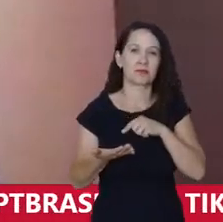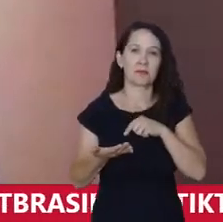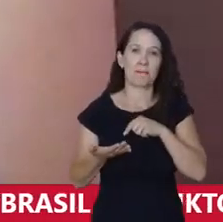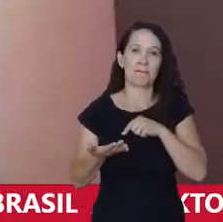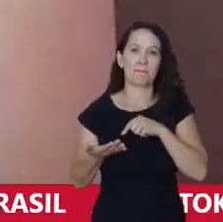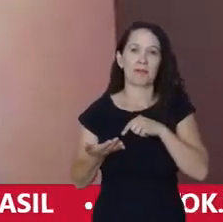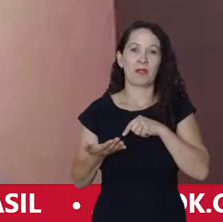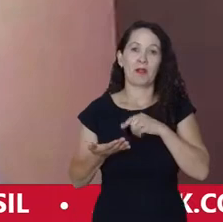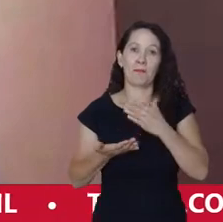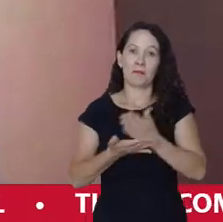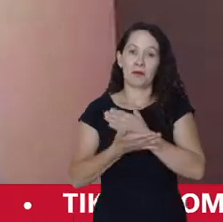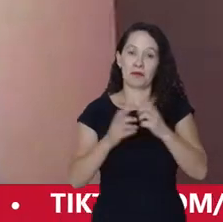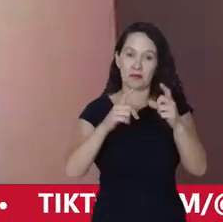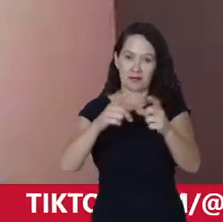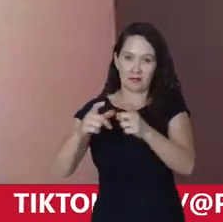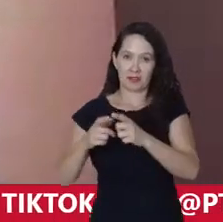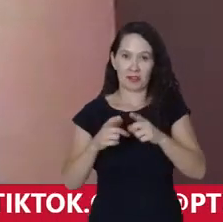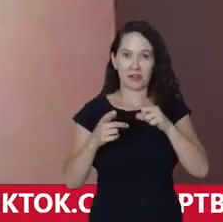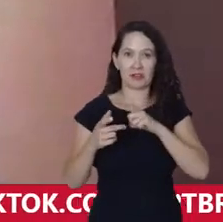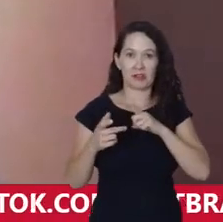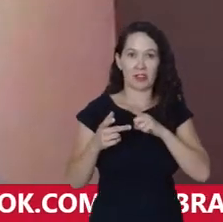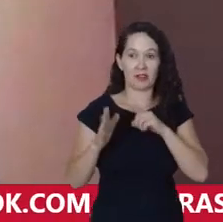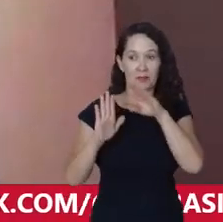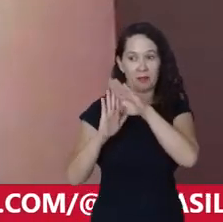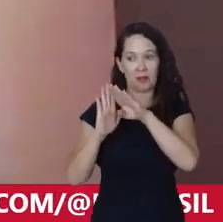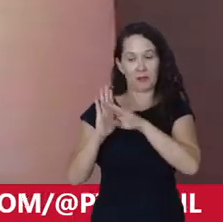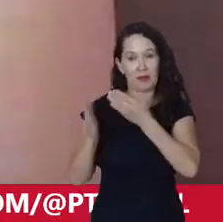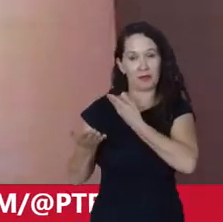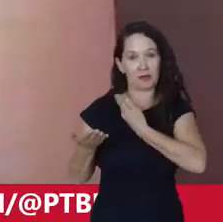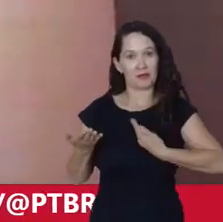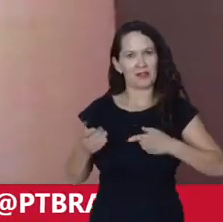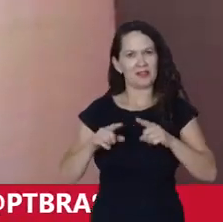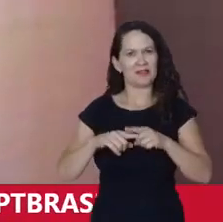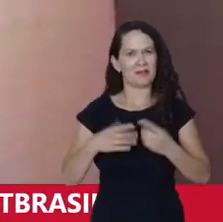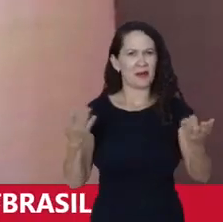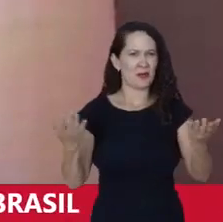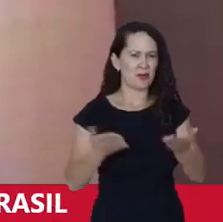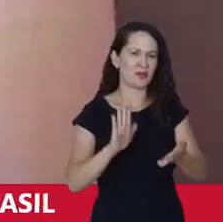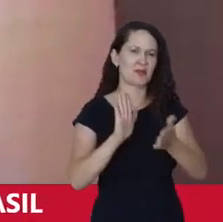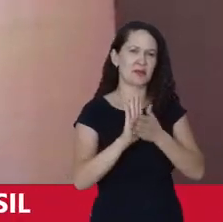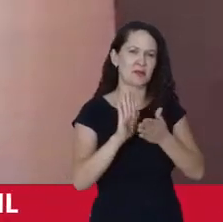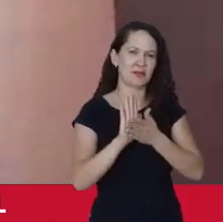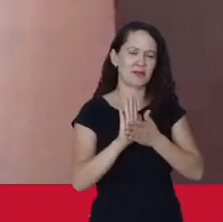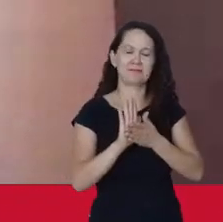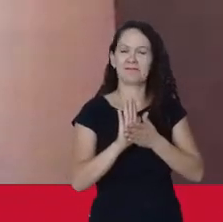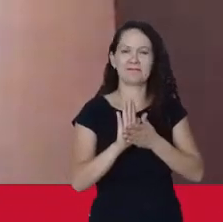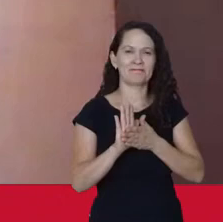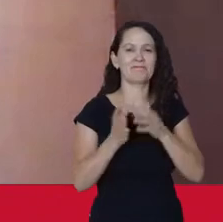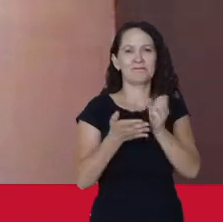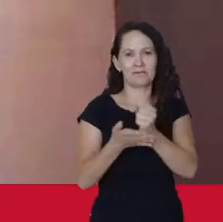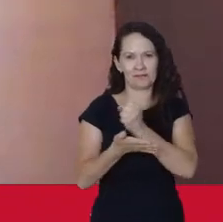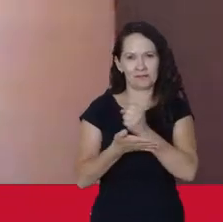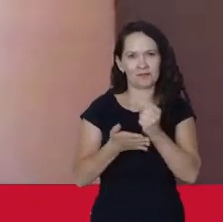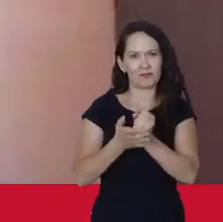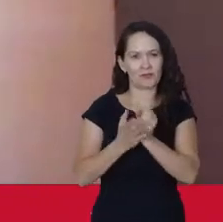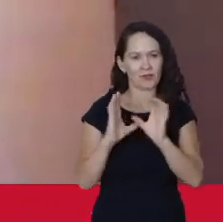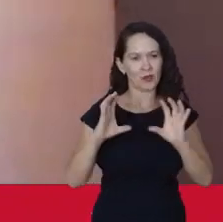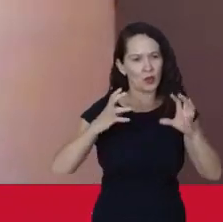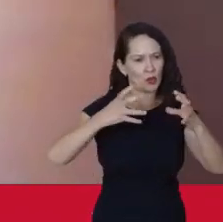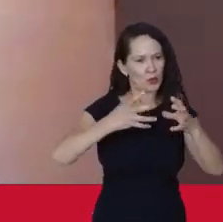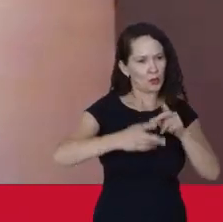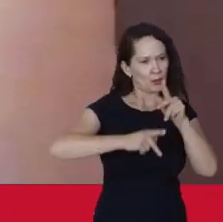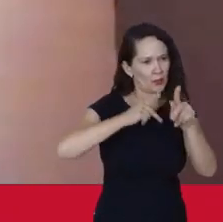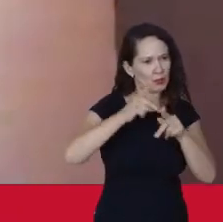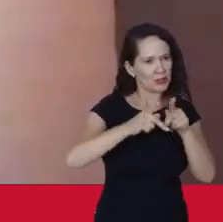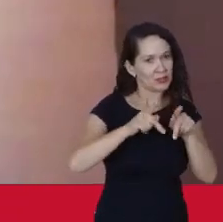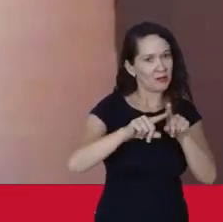alguns cargos importantes para executar o programa de governo, mas não da forma como estão propondo, que é uma contratação em massa de